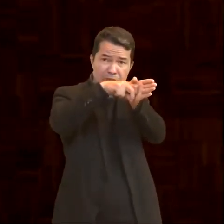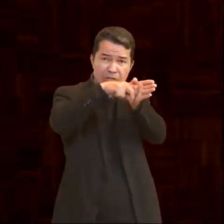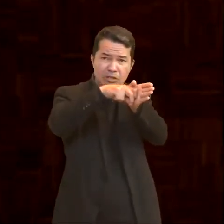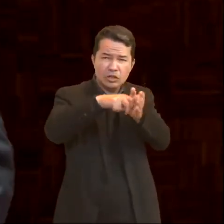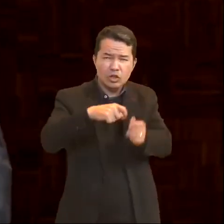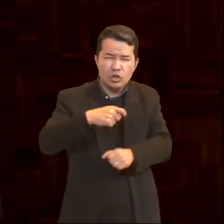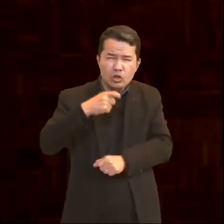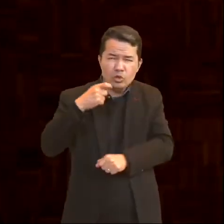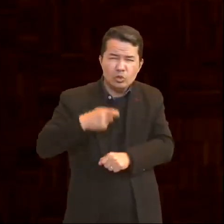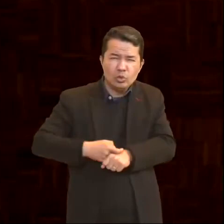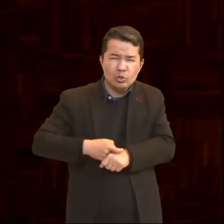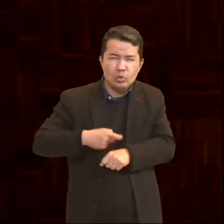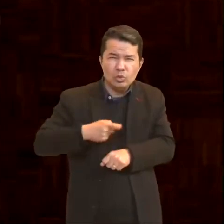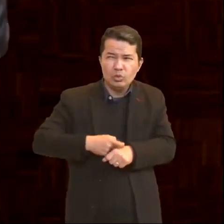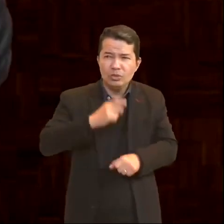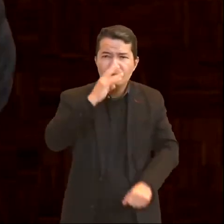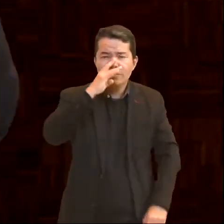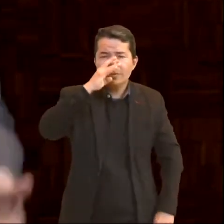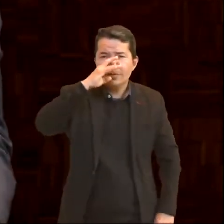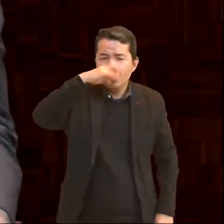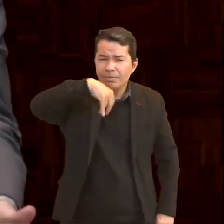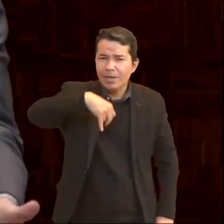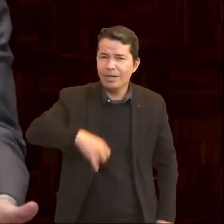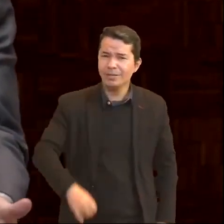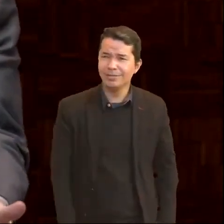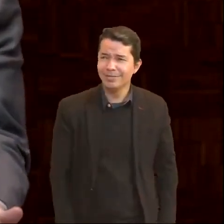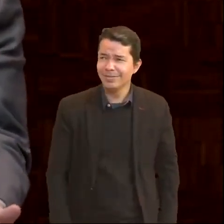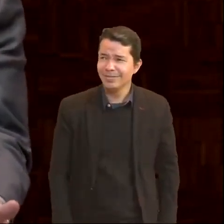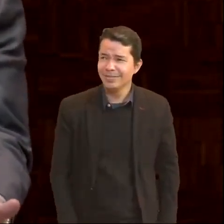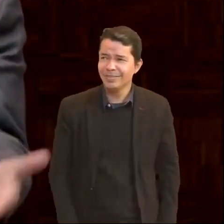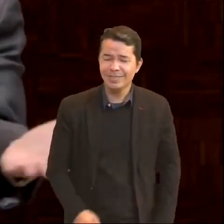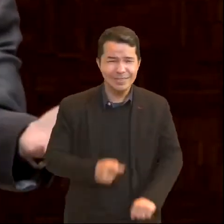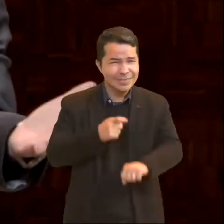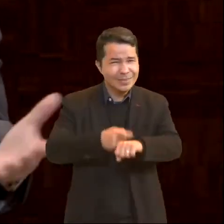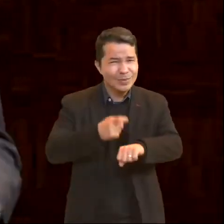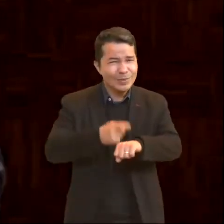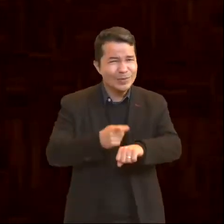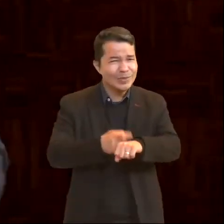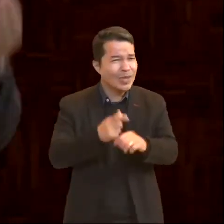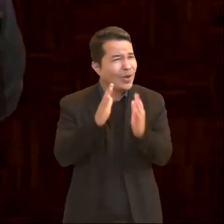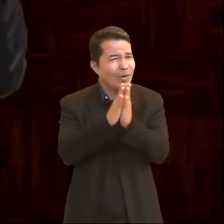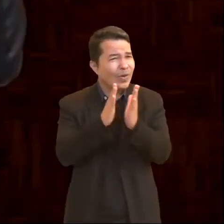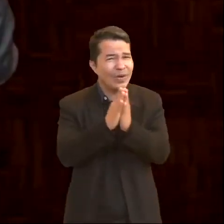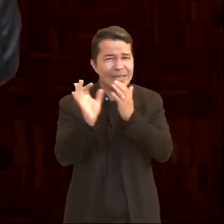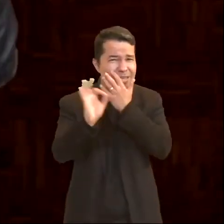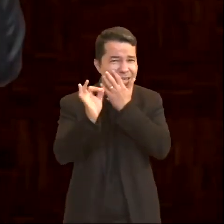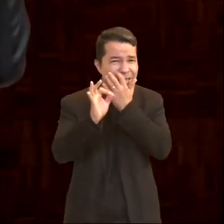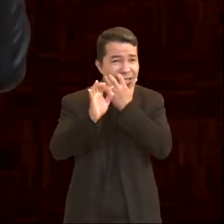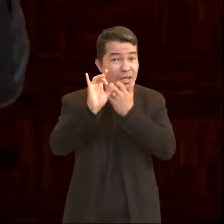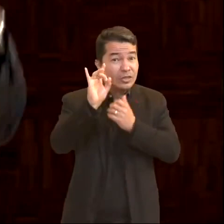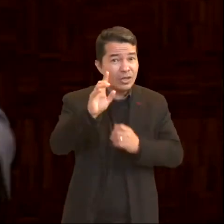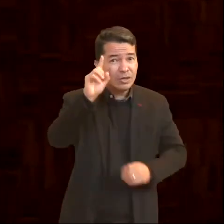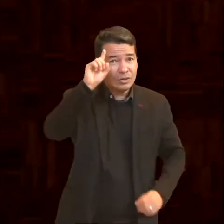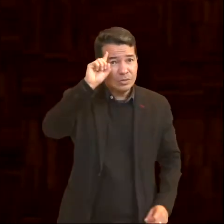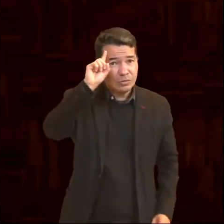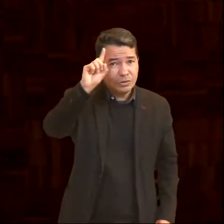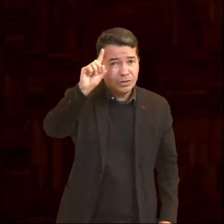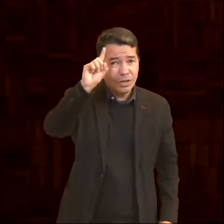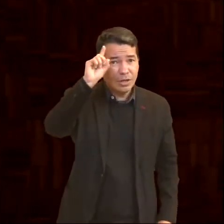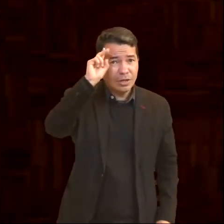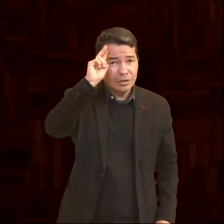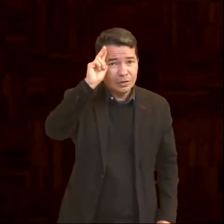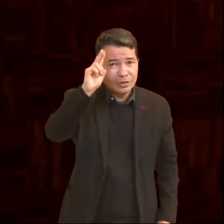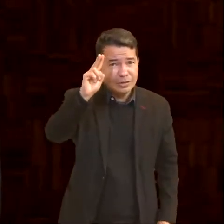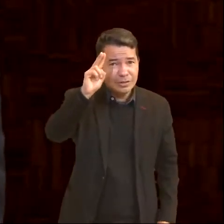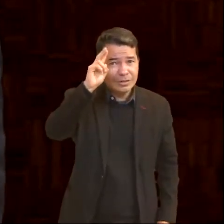de coração, dentro do ventre do peixe, e não ora. Leva 3 dias para ele orar. Ô,